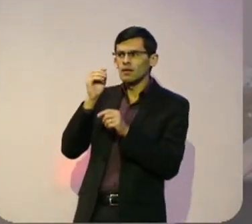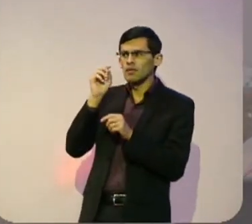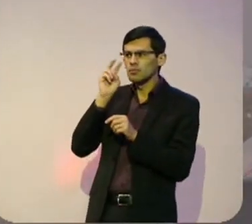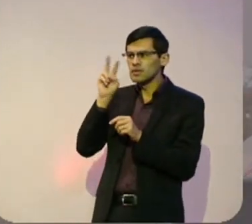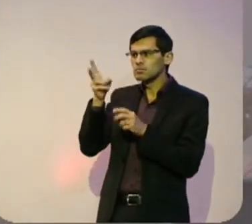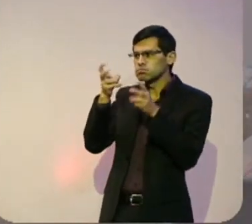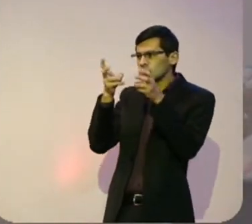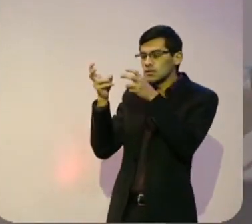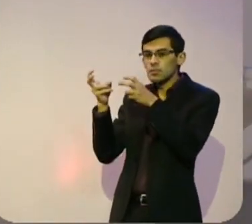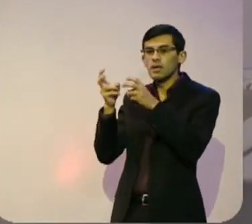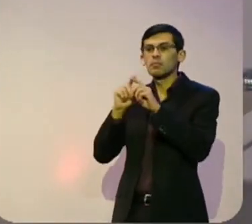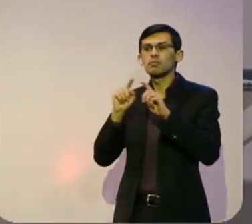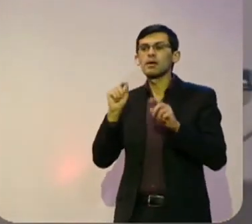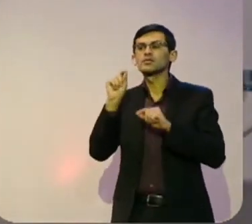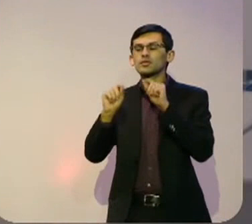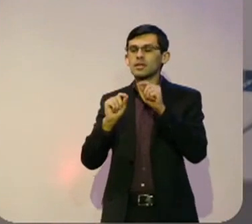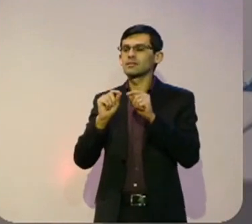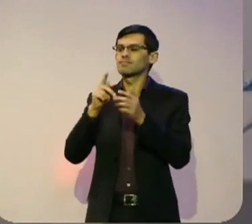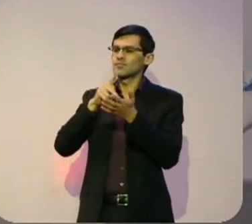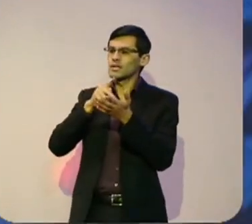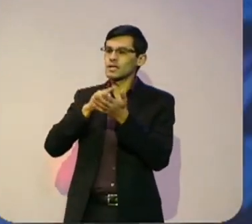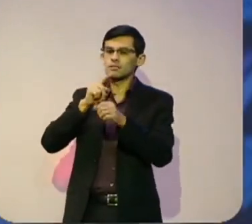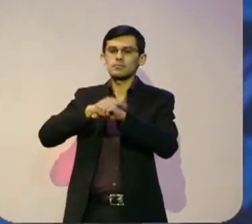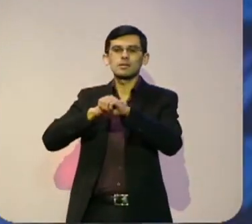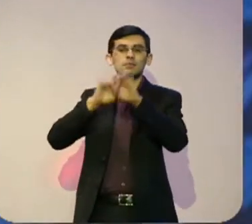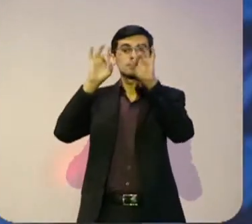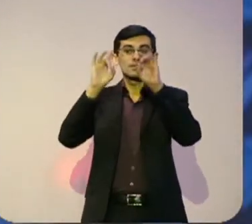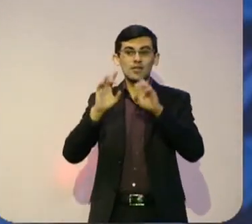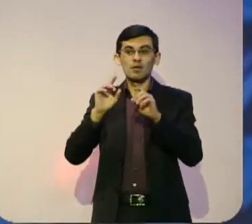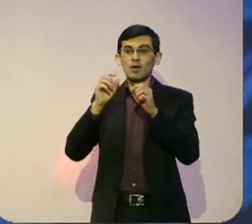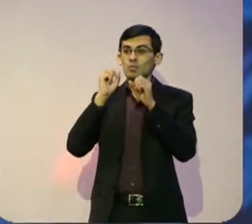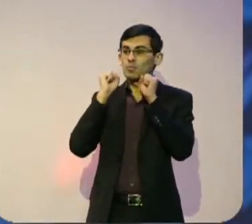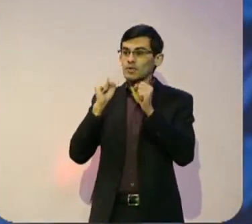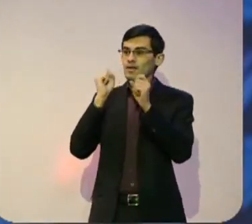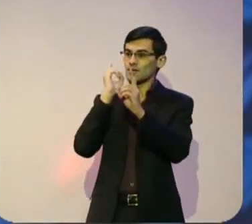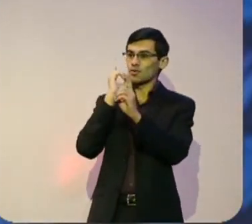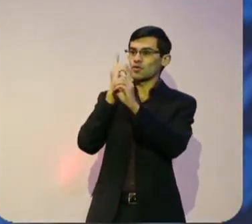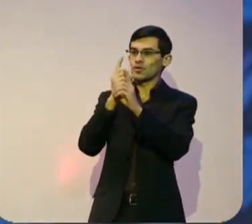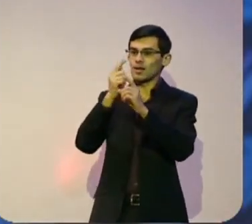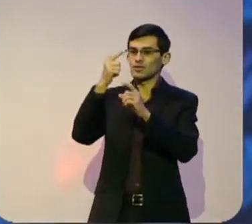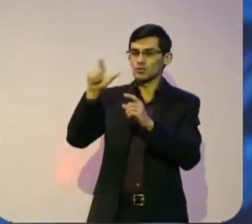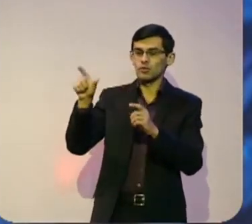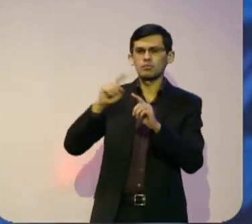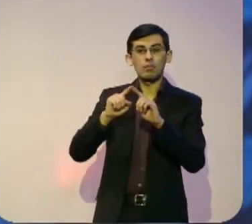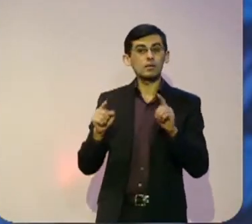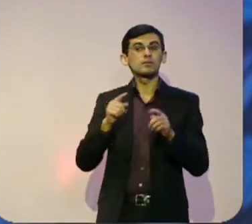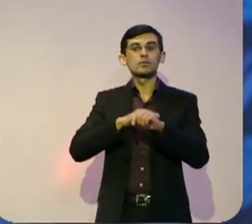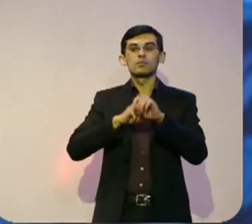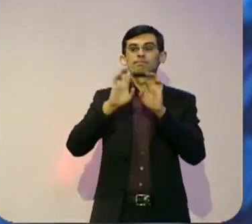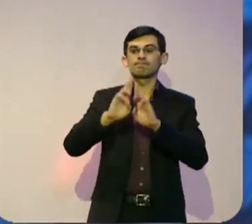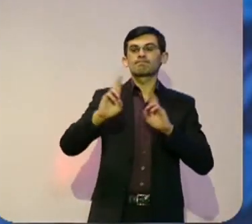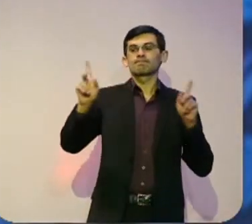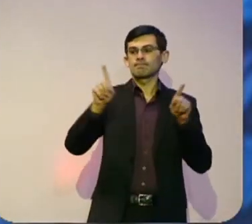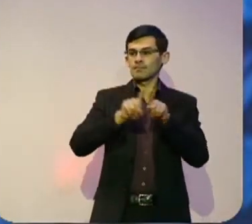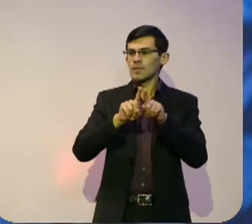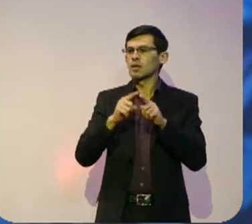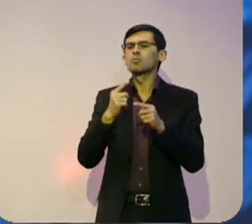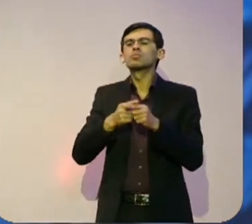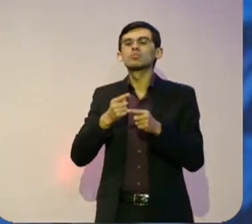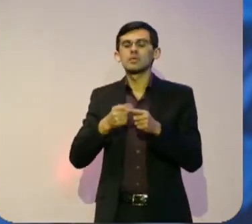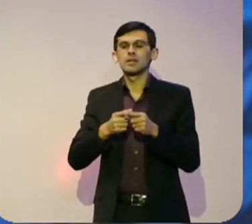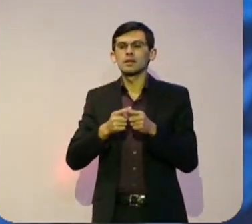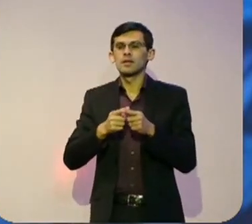reconhecer as pessoas, mas é um presente a gente poder se ver de novo. Mas é um tempo ímpar. Ímpar